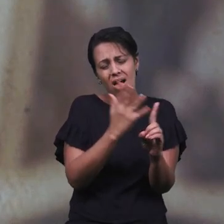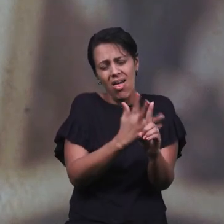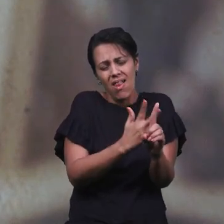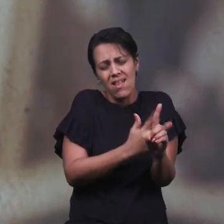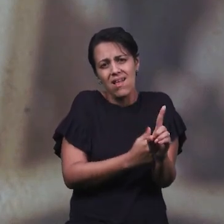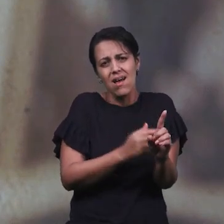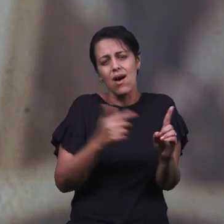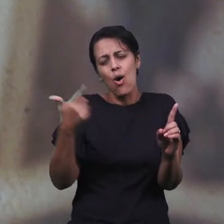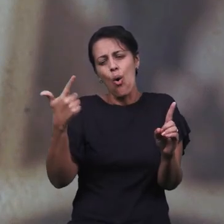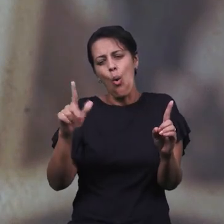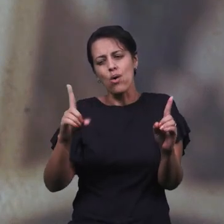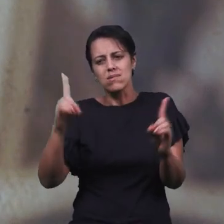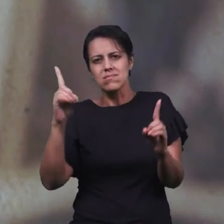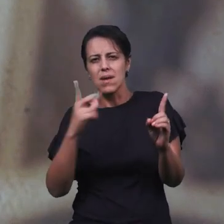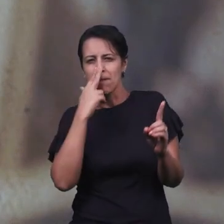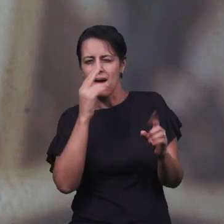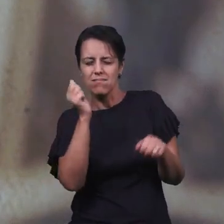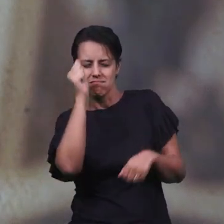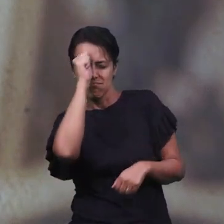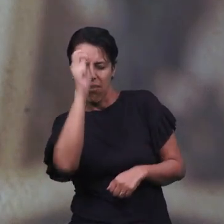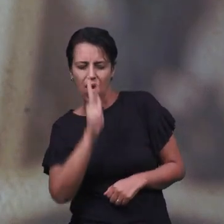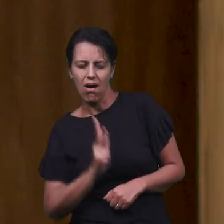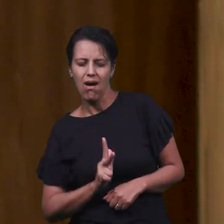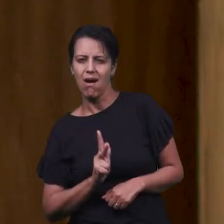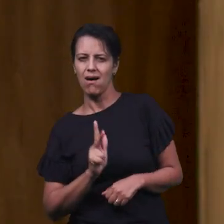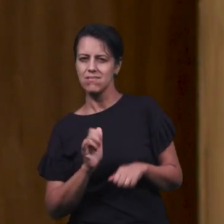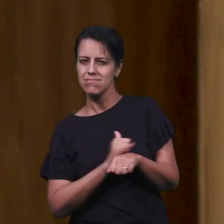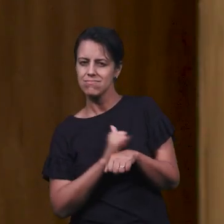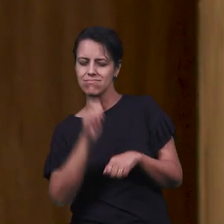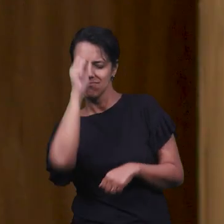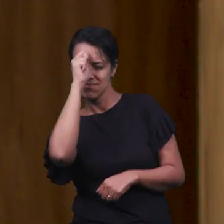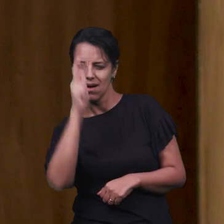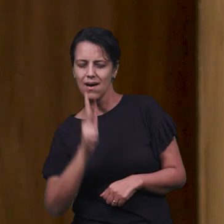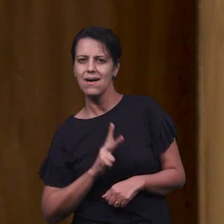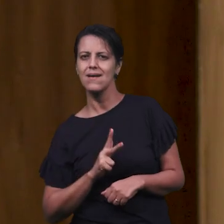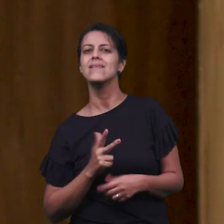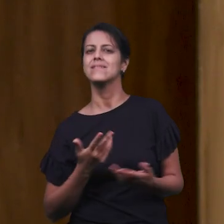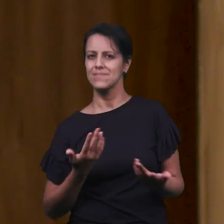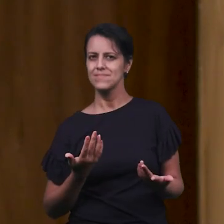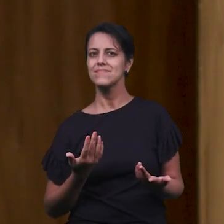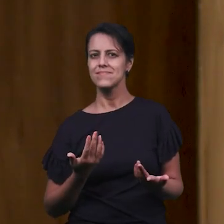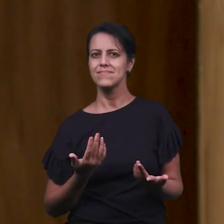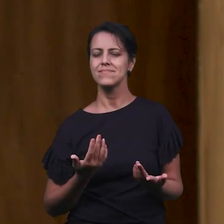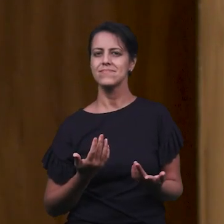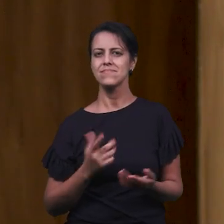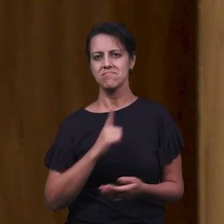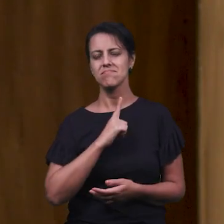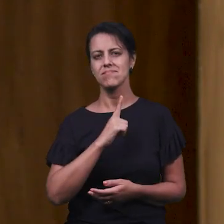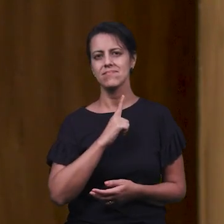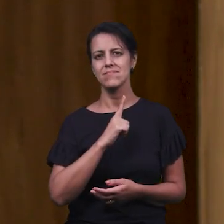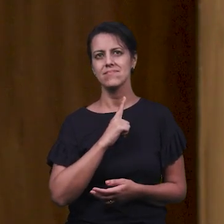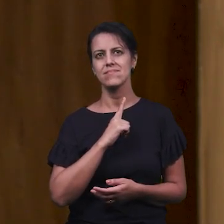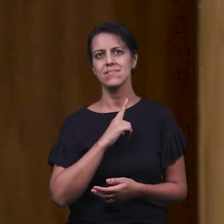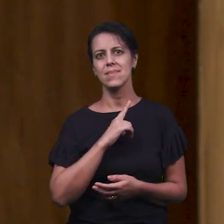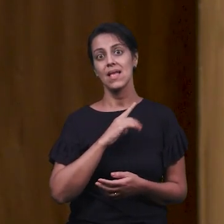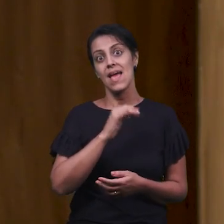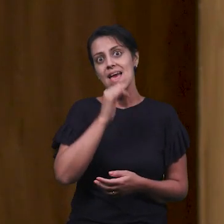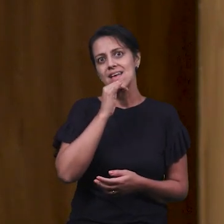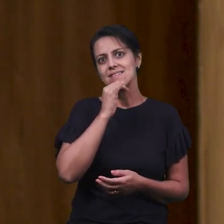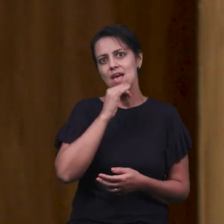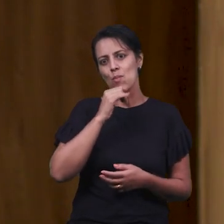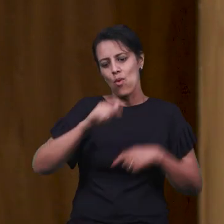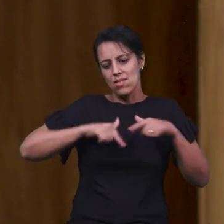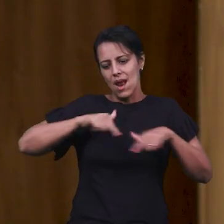ela tem mais poder de negociação. Geralmente nas questões trabalhistas, né, tem essa questão, né? Geralmente o trabalhador ele é a